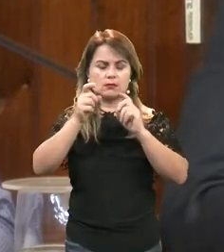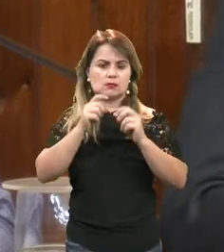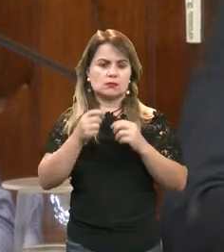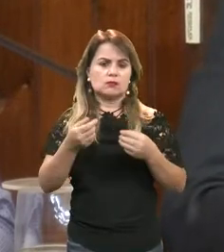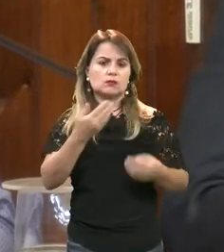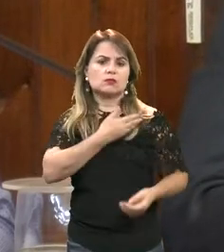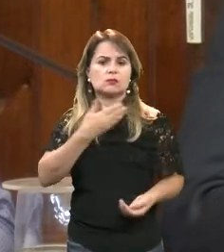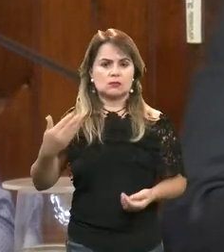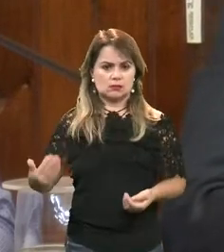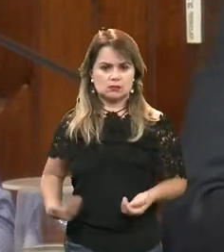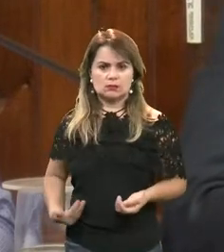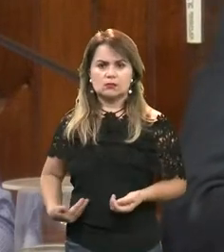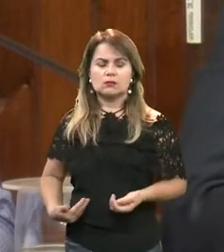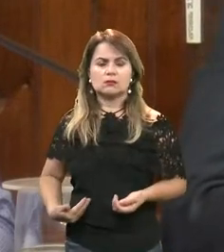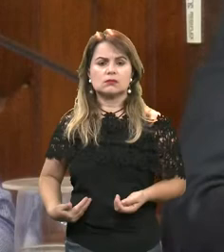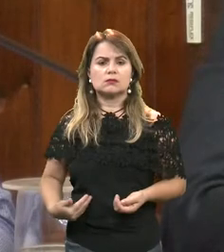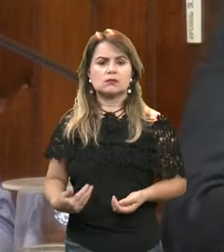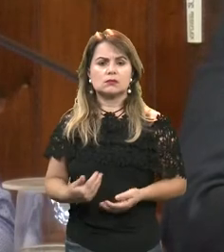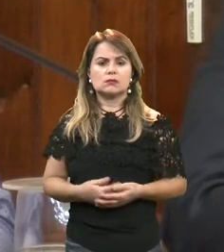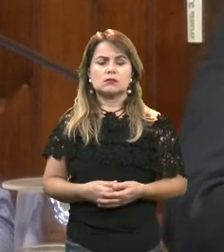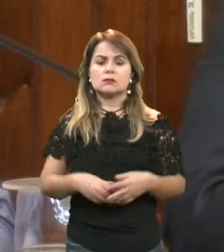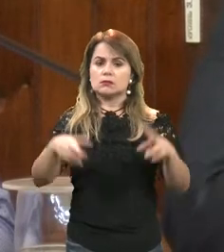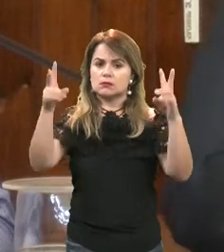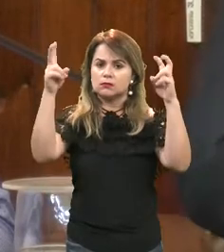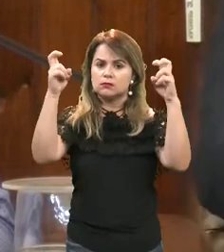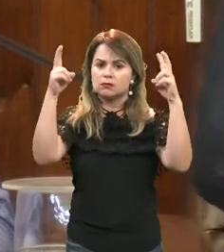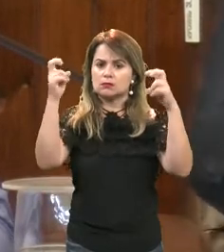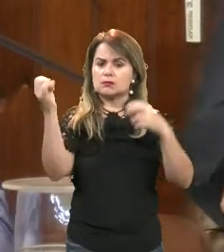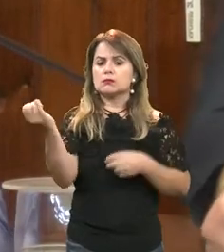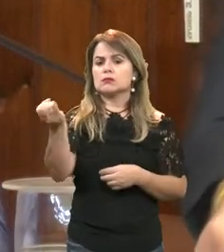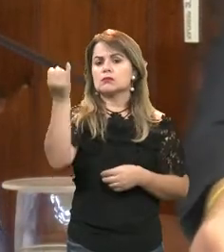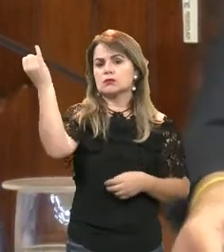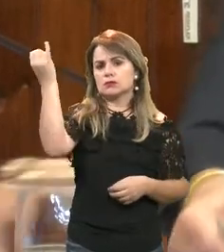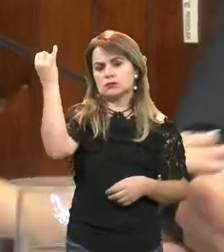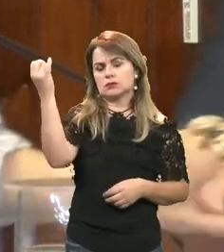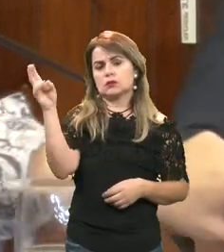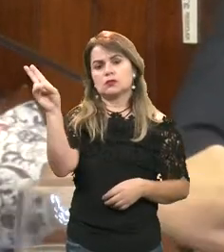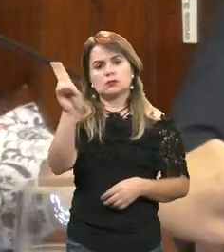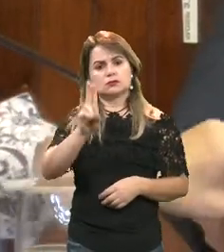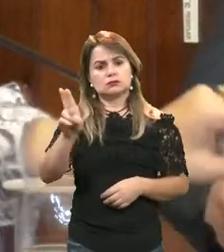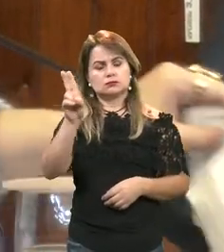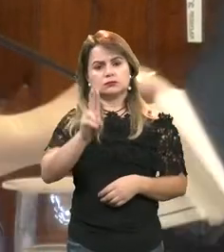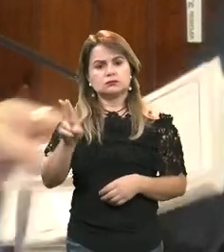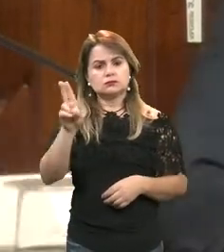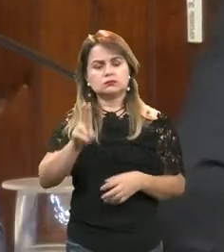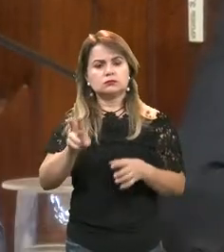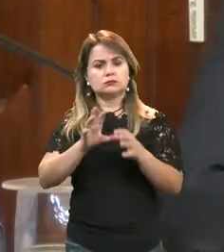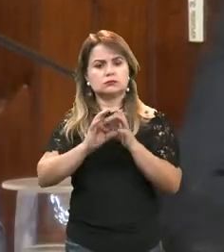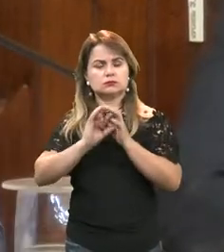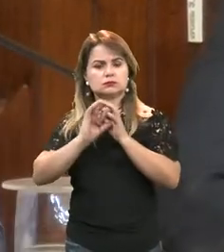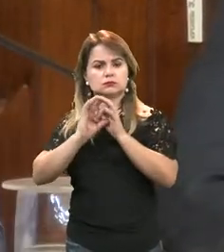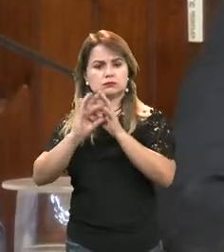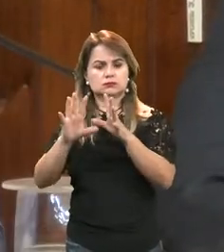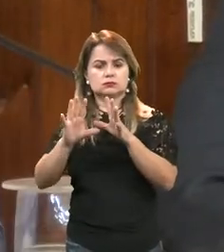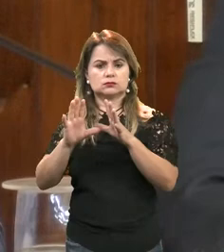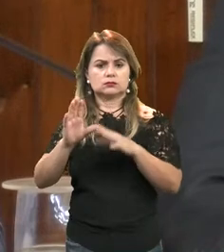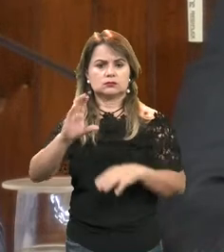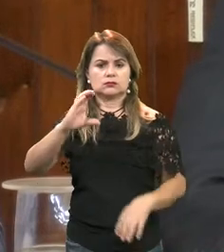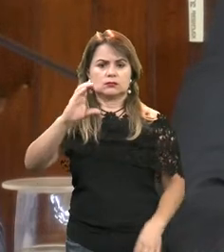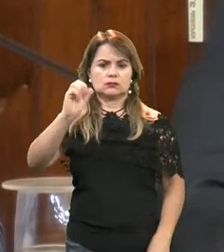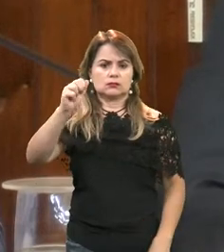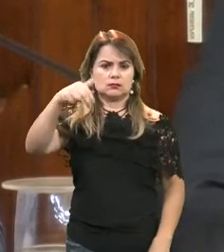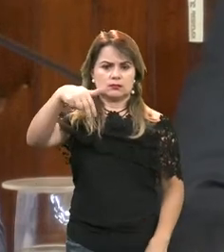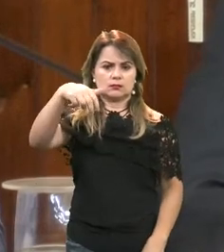audiência pública que trata do uso da cannabis para fins medicinais, mas que